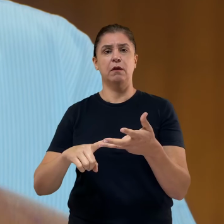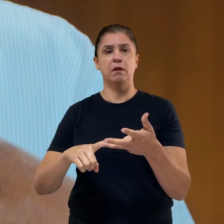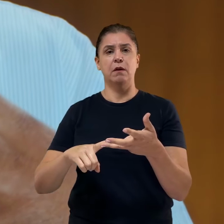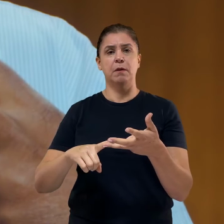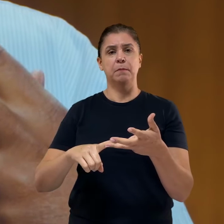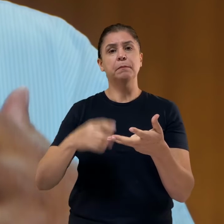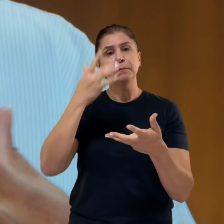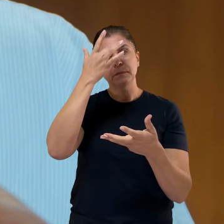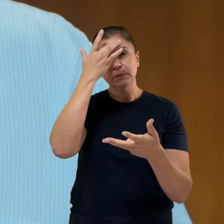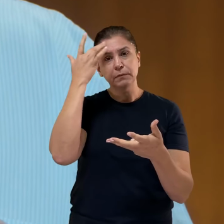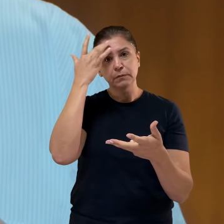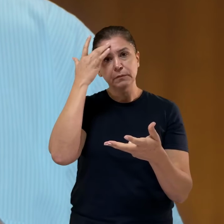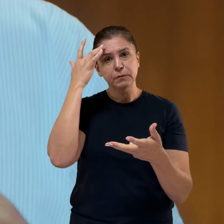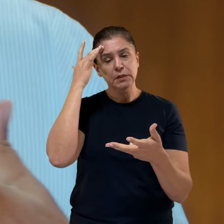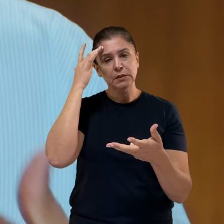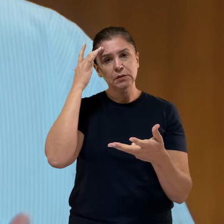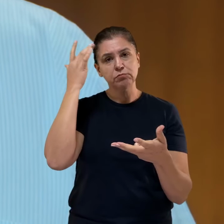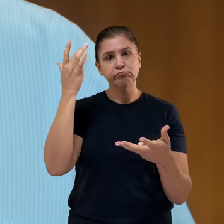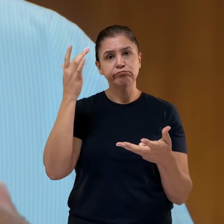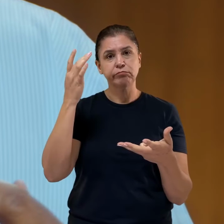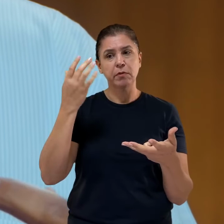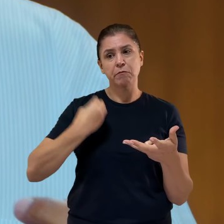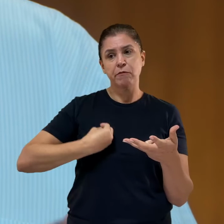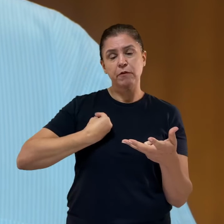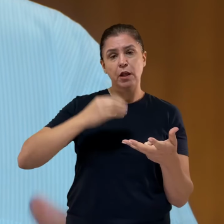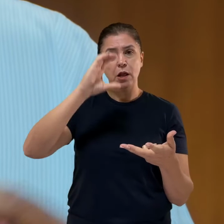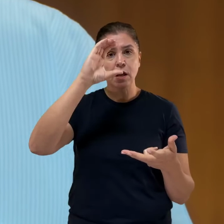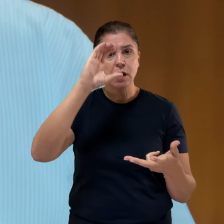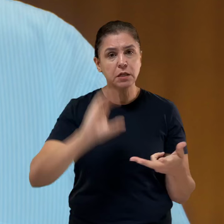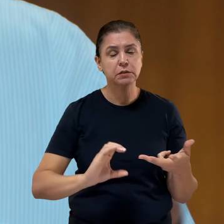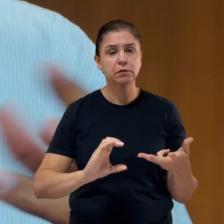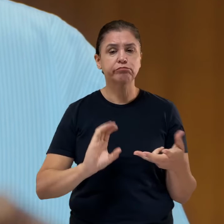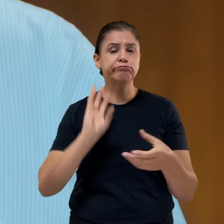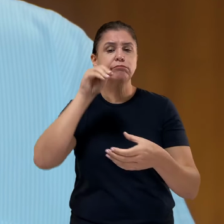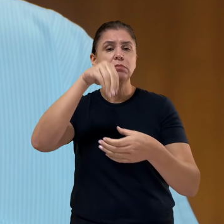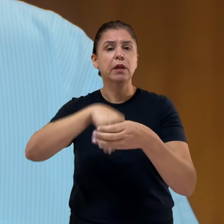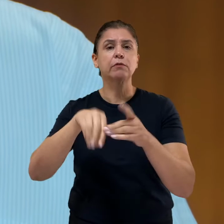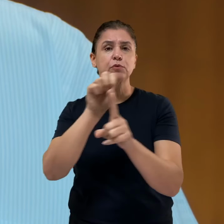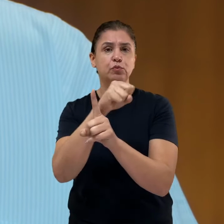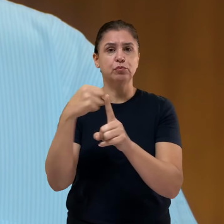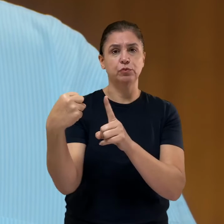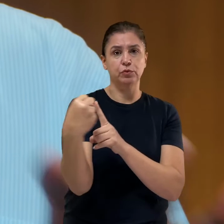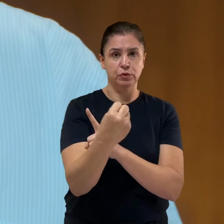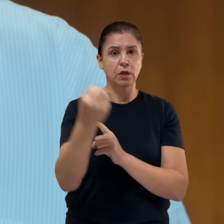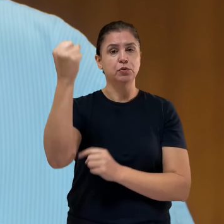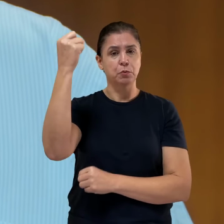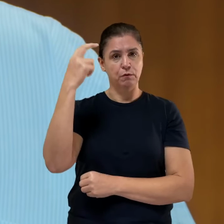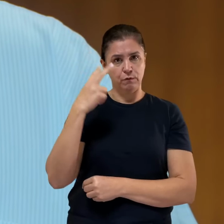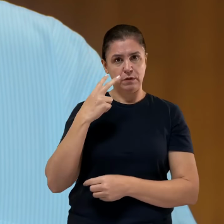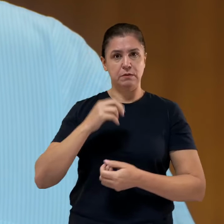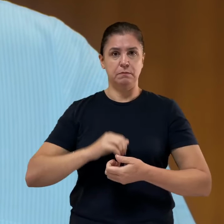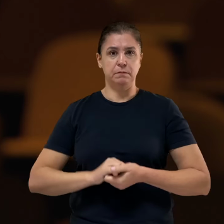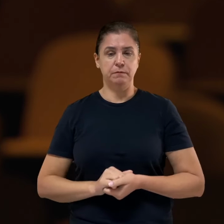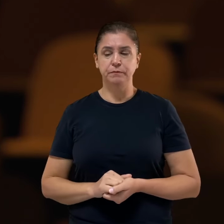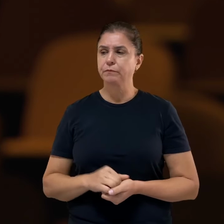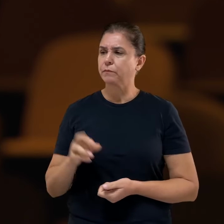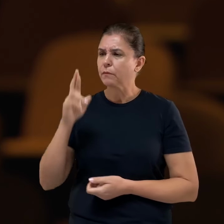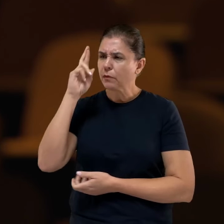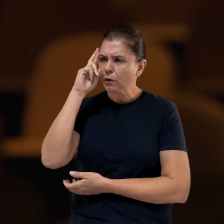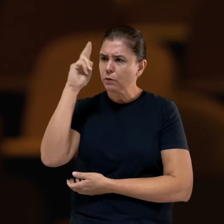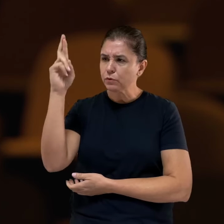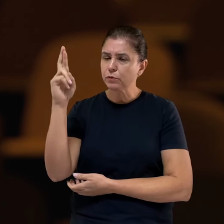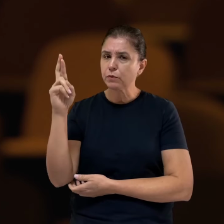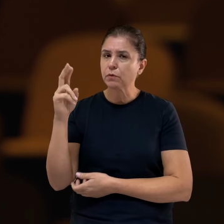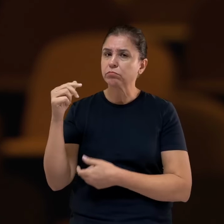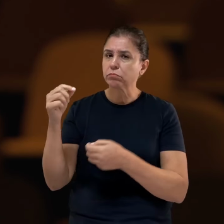de uma vida de um cristão inserido na sociedade como vocação. O